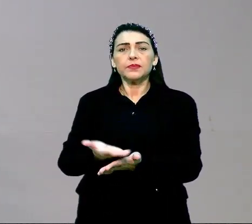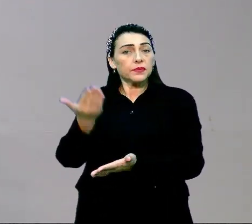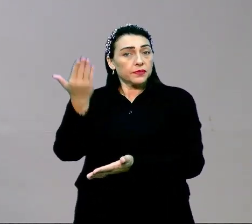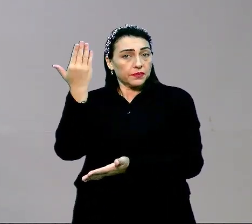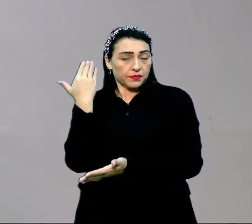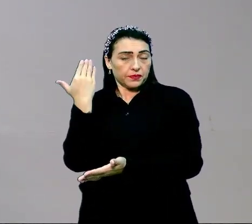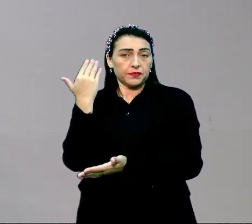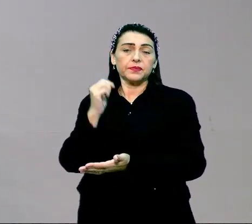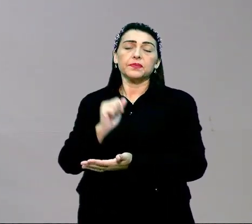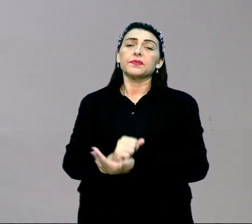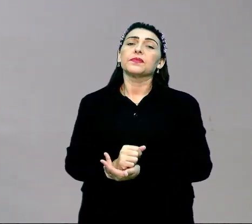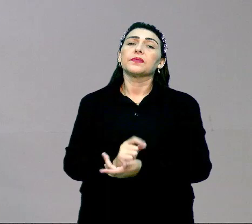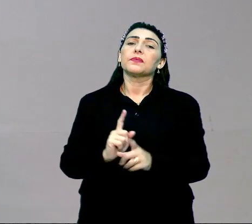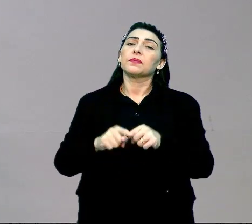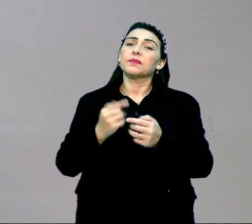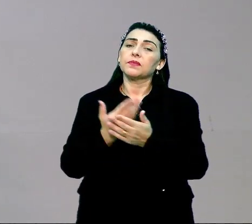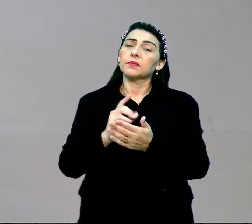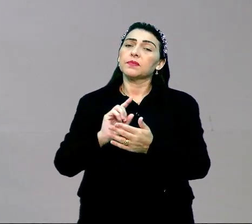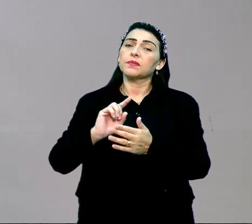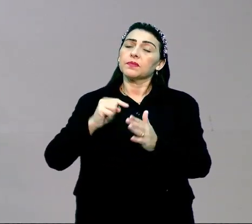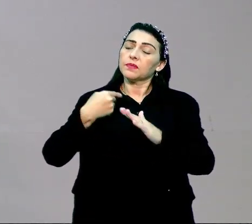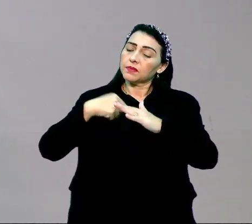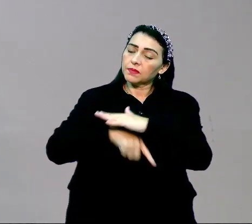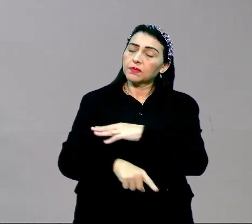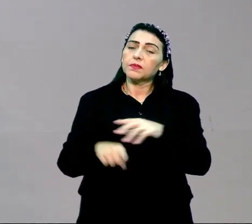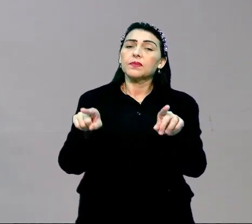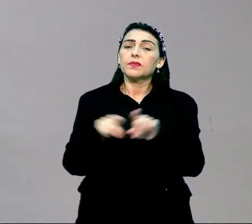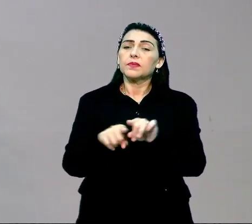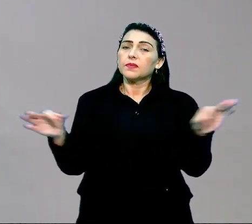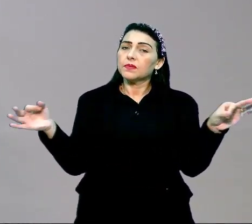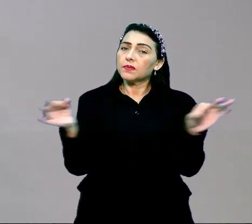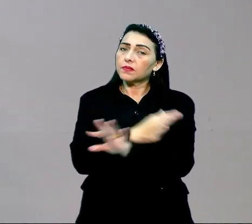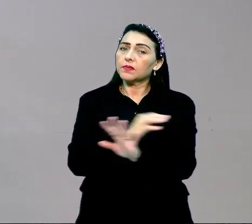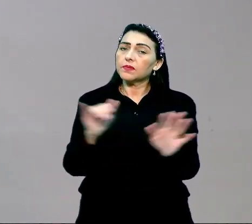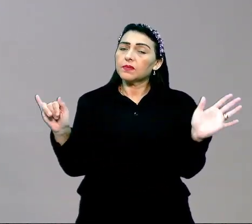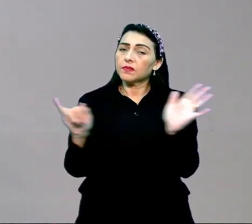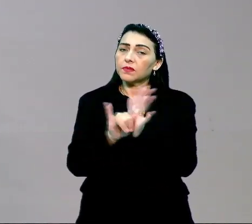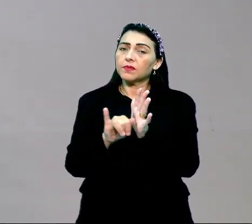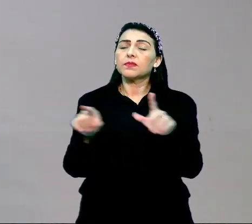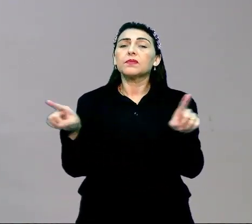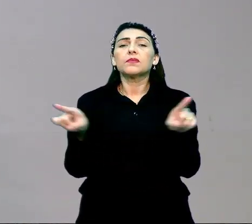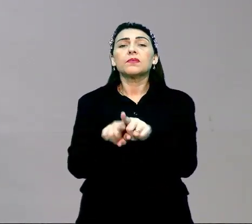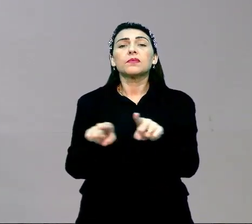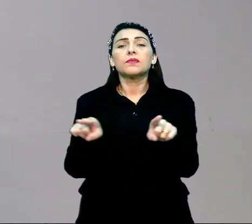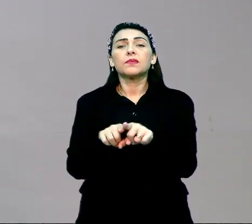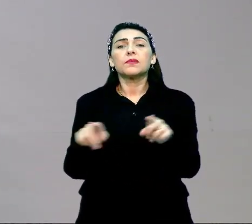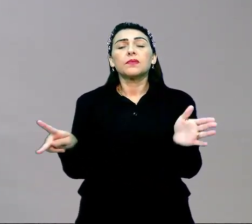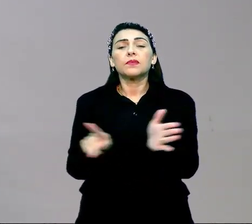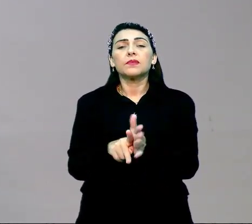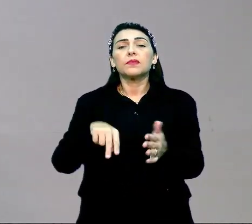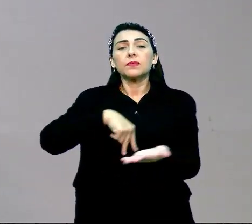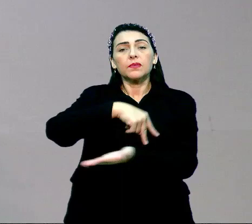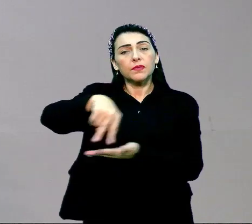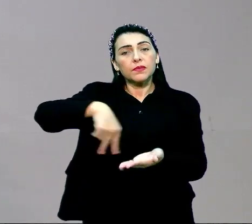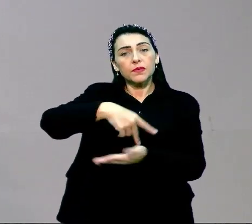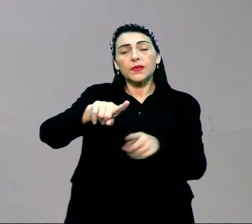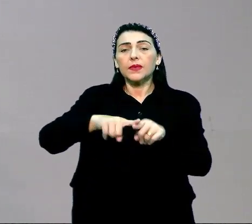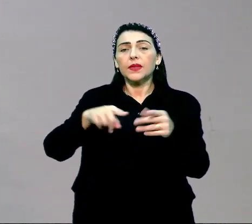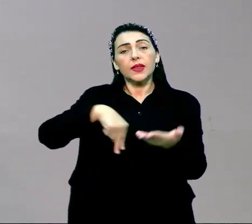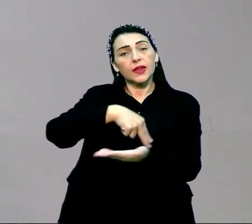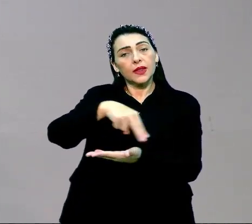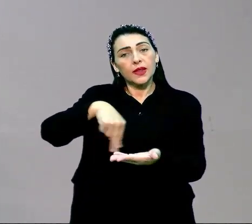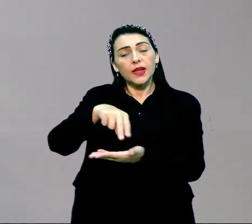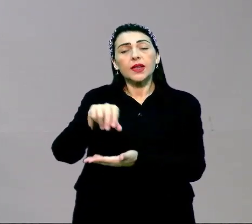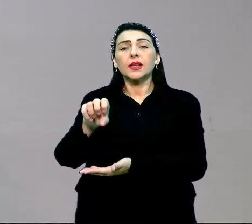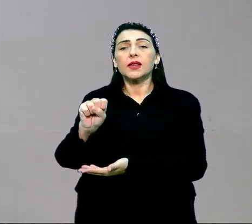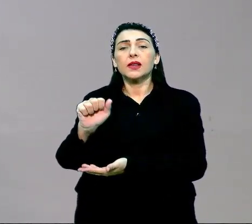outras aulas será mais aprofundado o aspecto da construção, da formação da identidade voltada para o aspecto da dança, mas dança de salão,